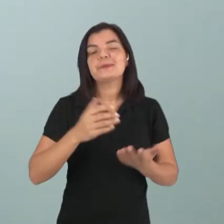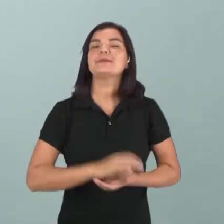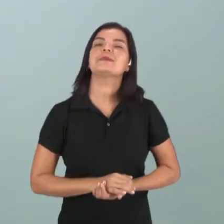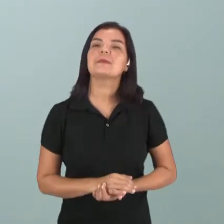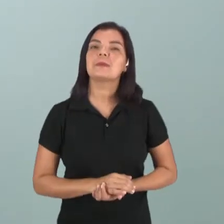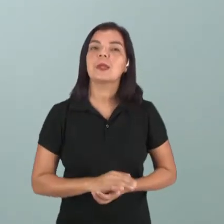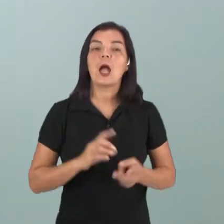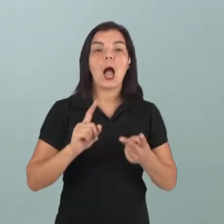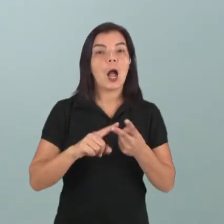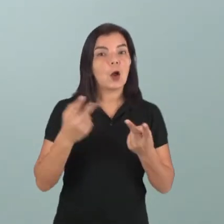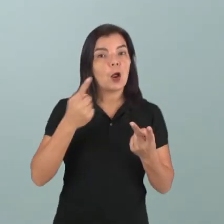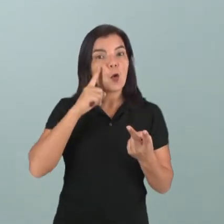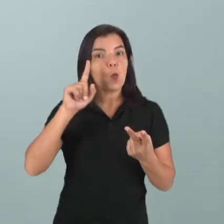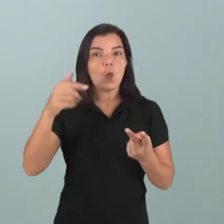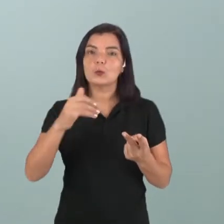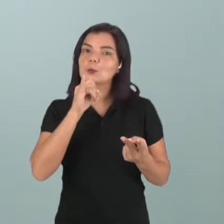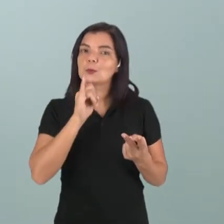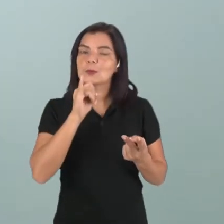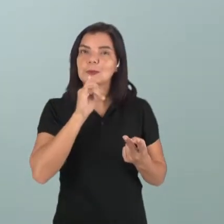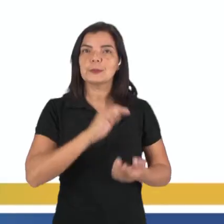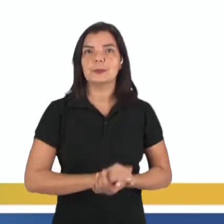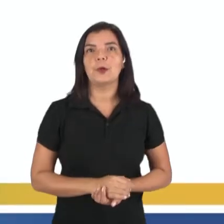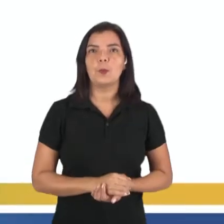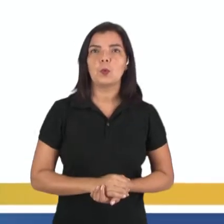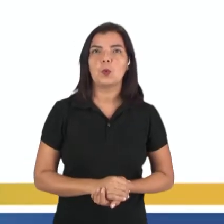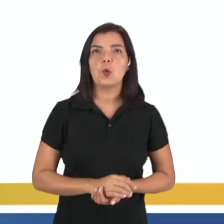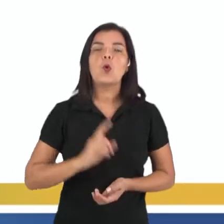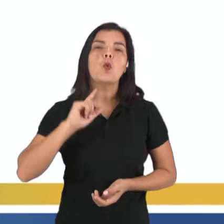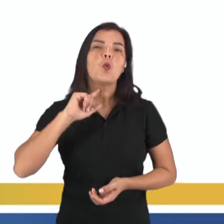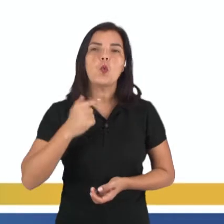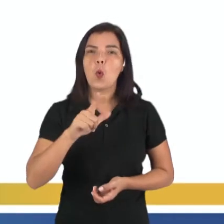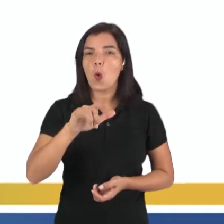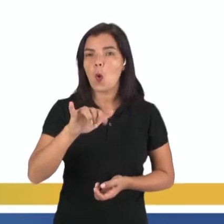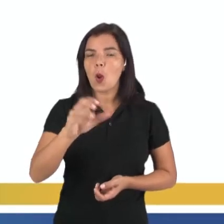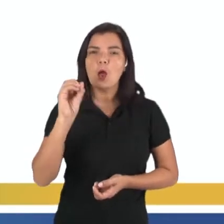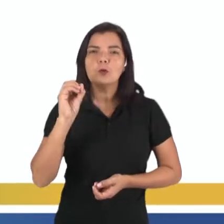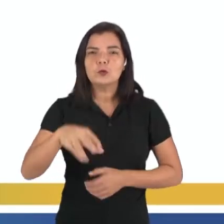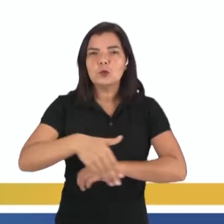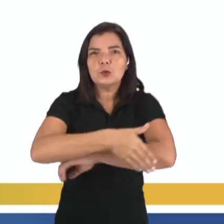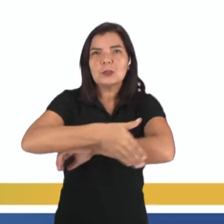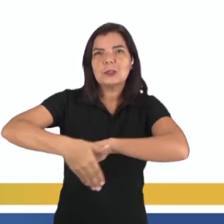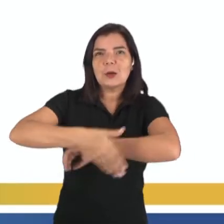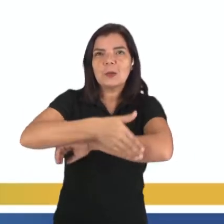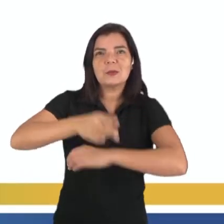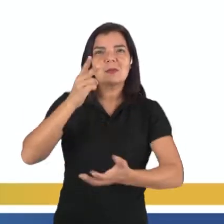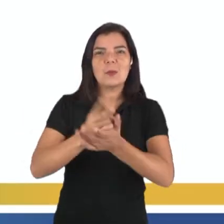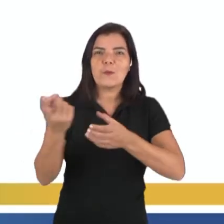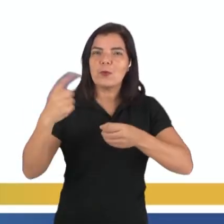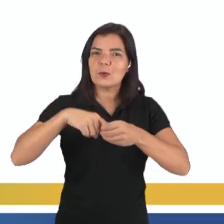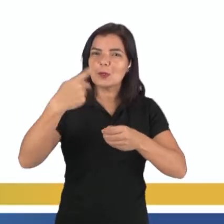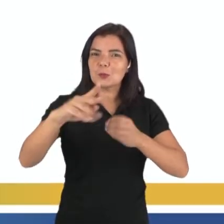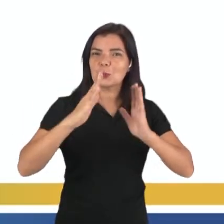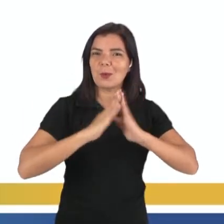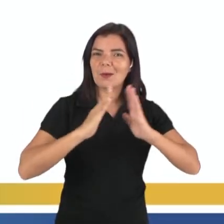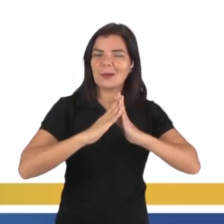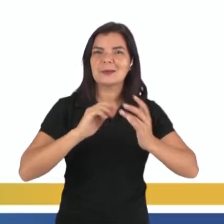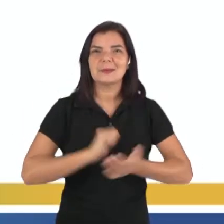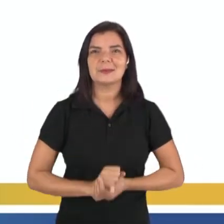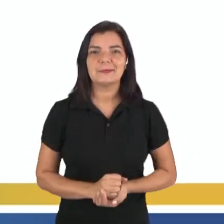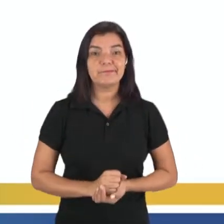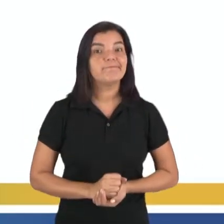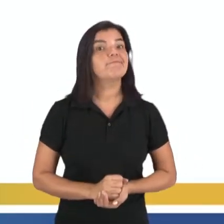especificação. Agora vamos olhar o outro exemplo, ó. O lixo que você joga na rua acaba sempre voltando para dentro de sua